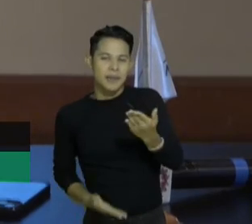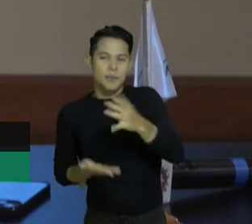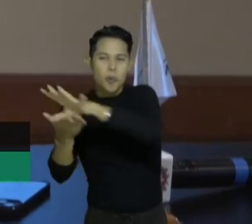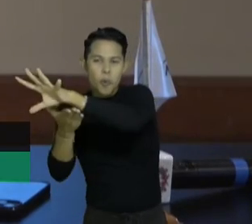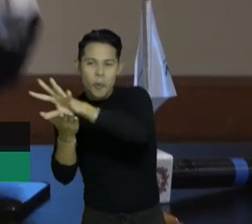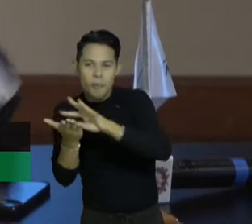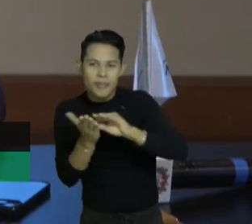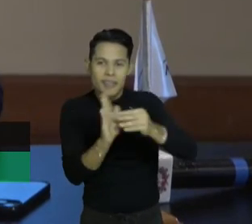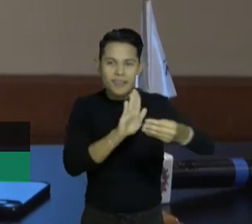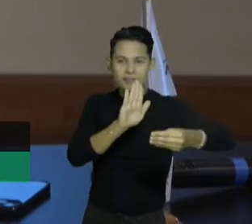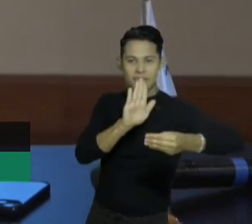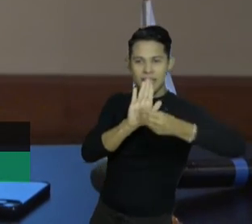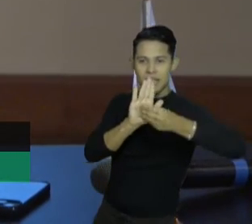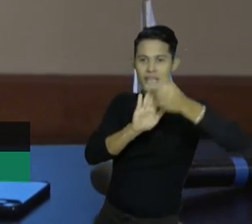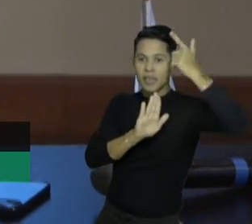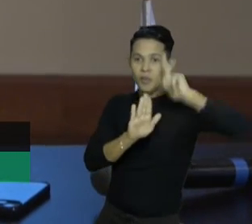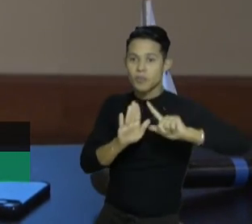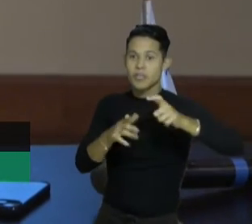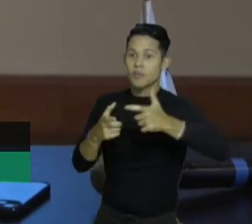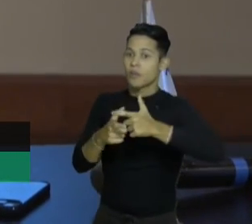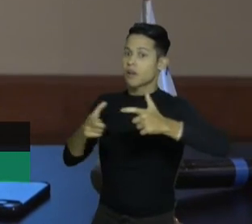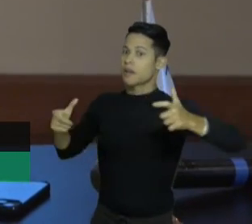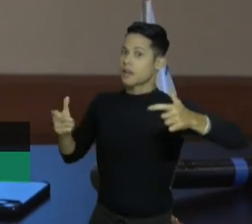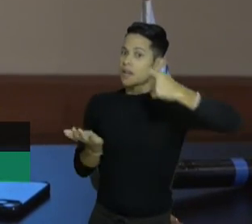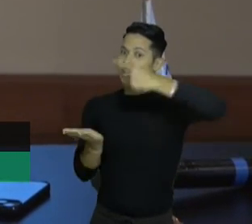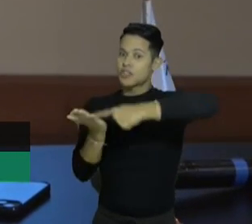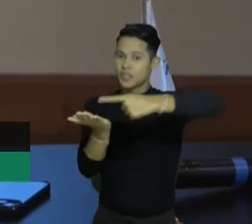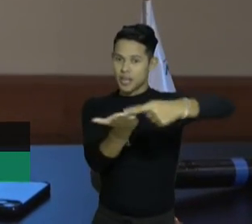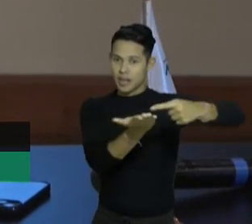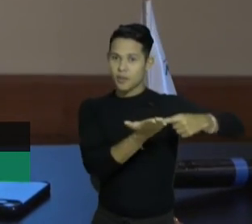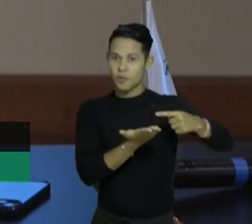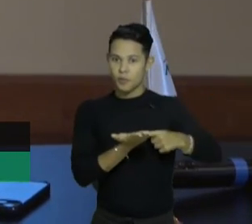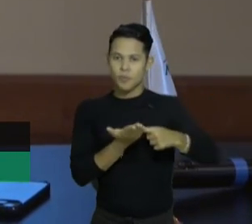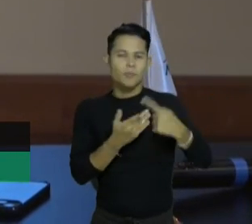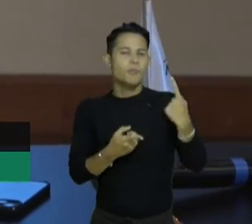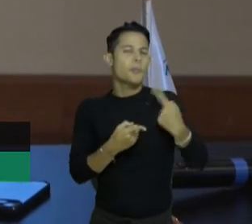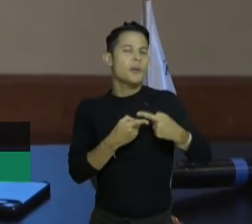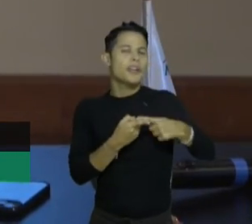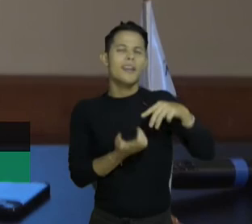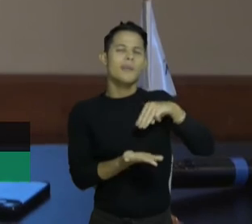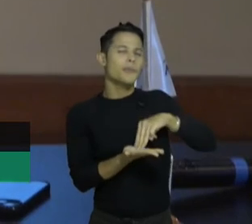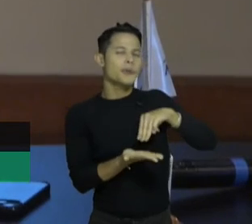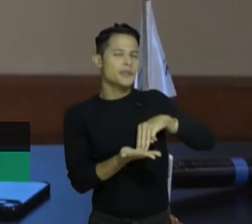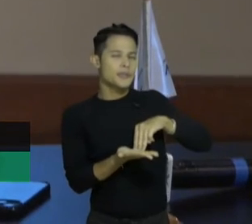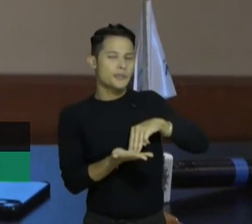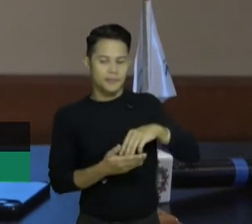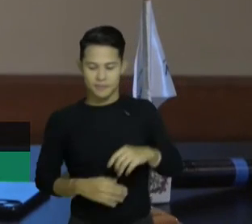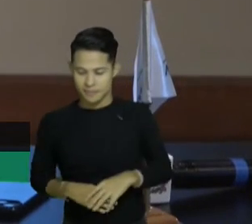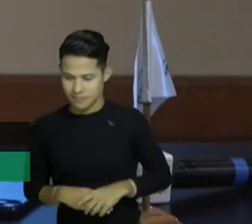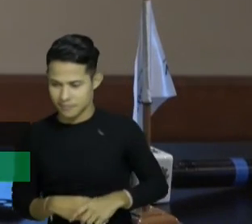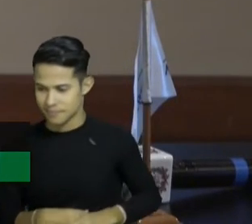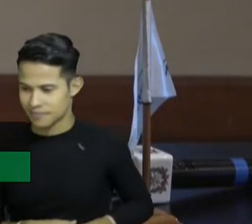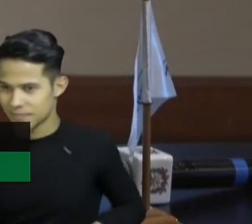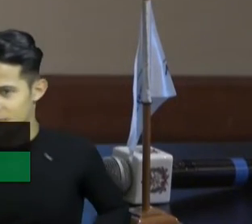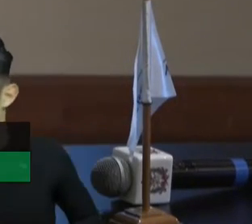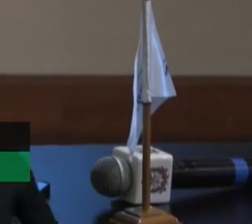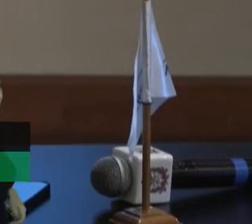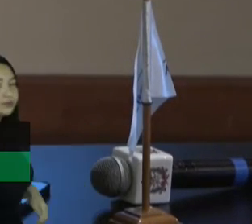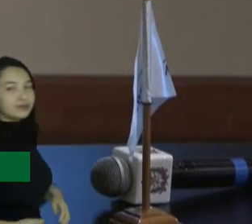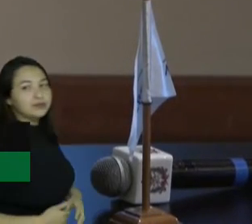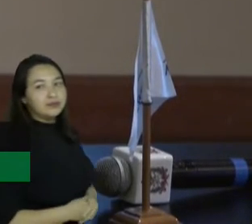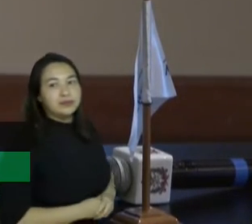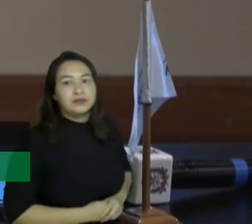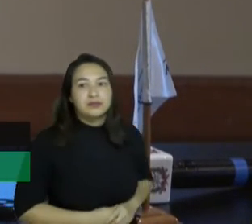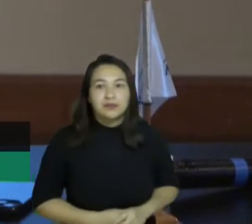e fazer um grande acordo sul-americano substituindo esse por quê Porque como você tem acordo individual há custos de